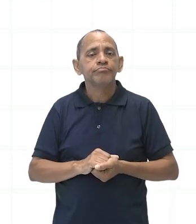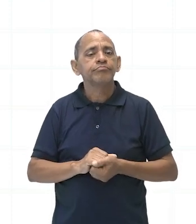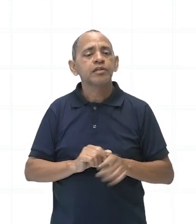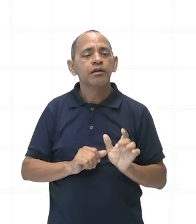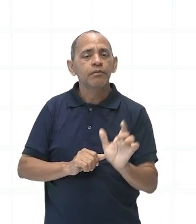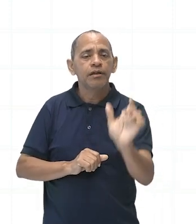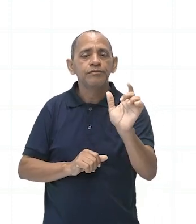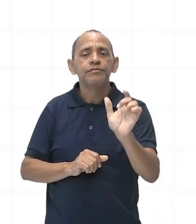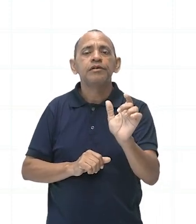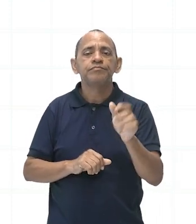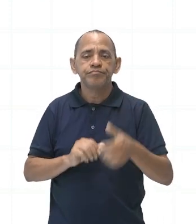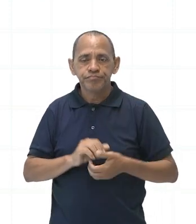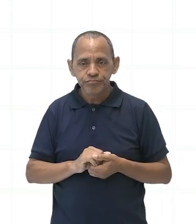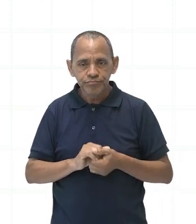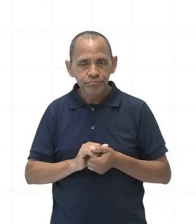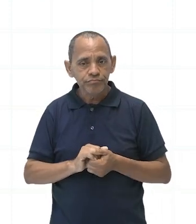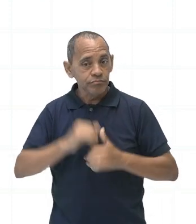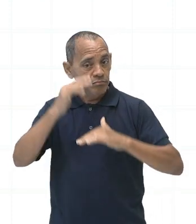especializada está